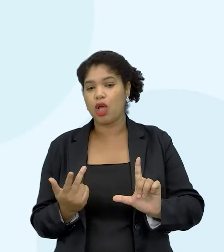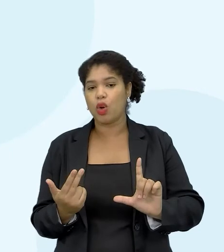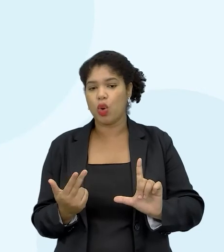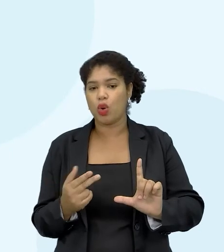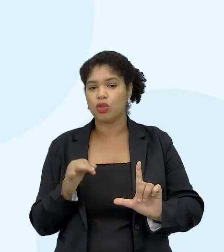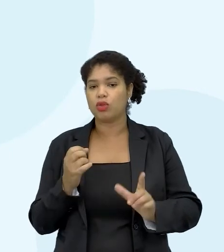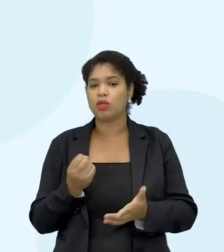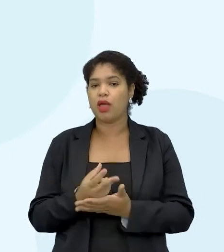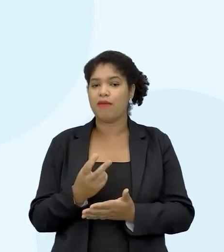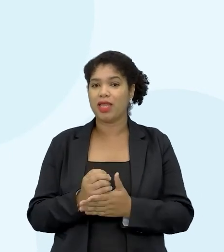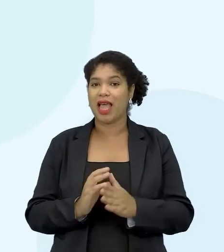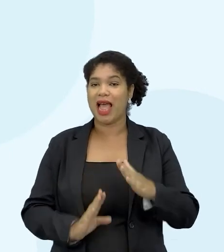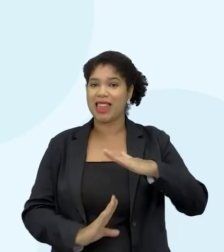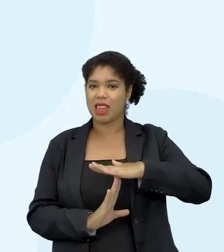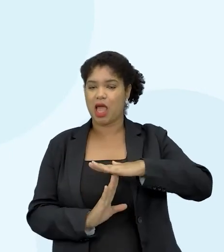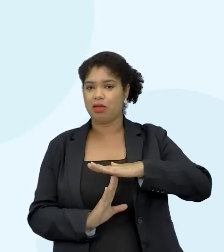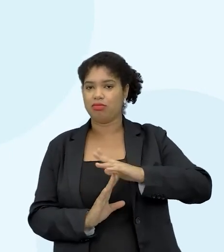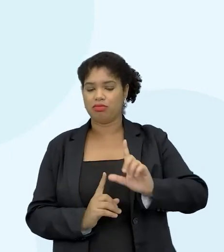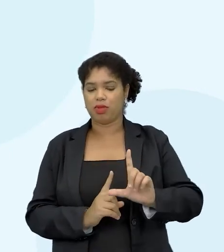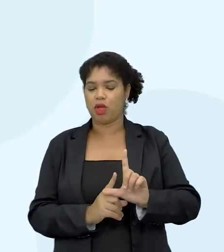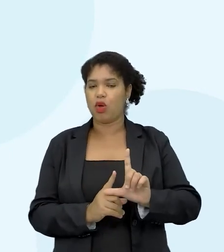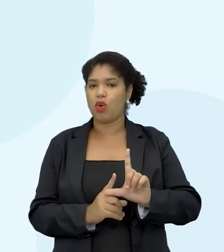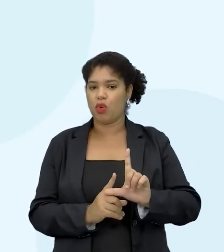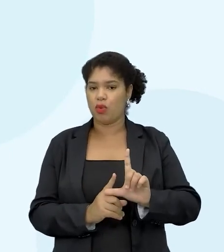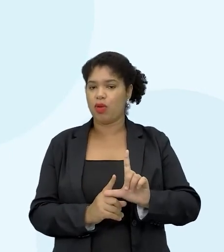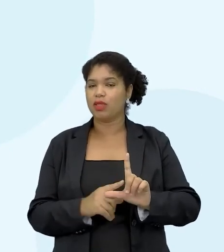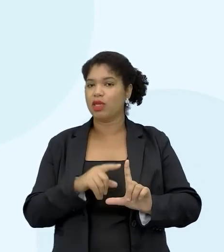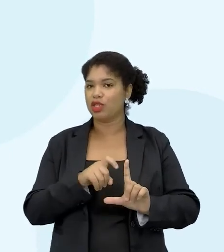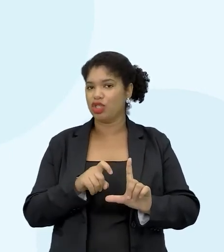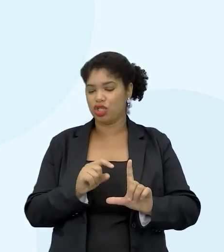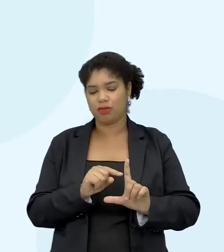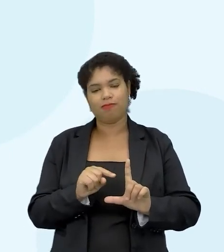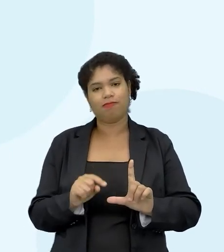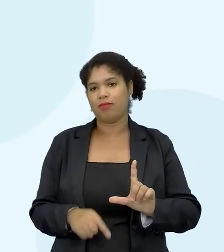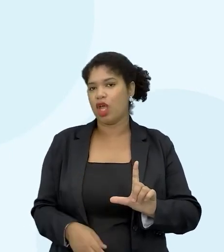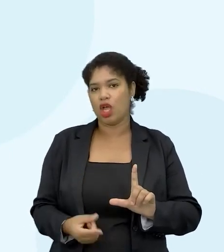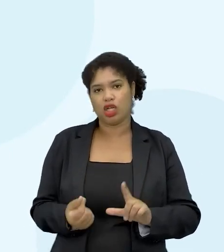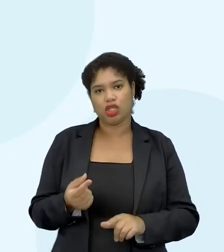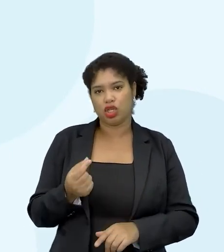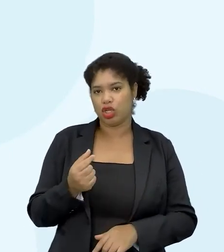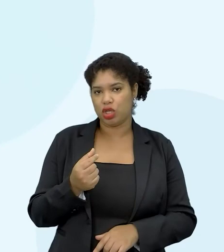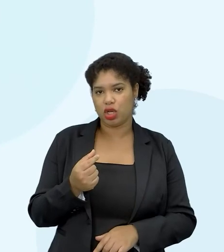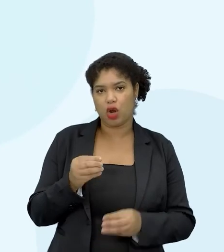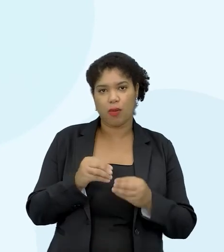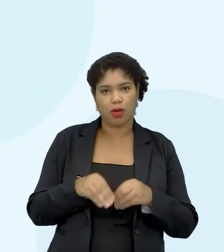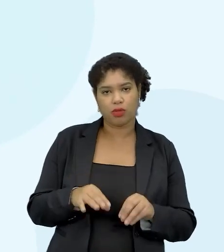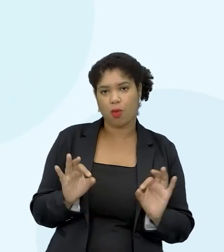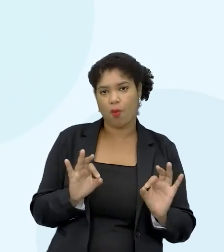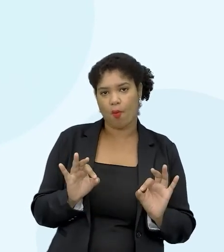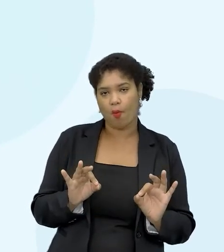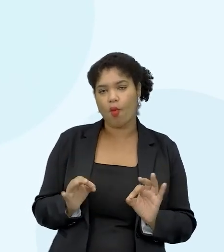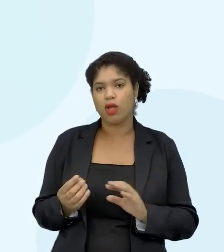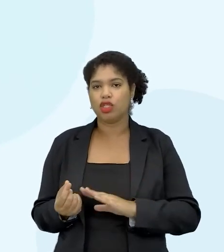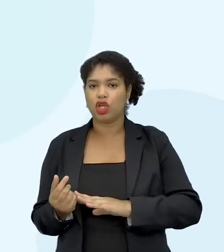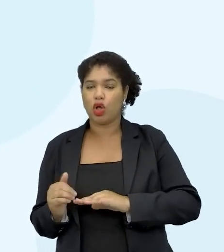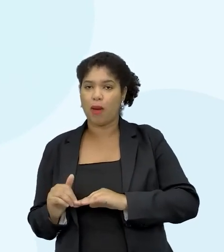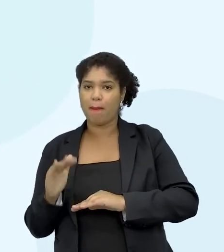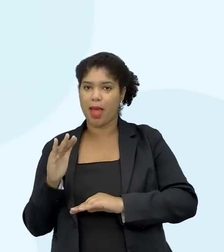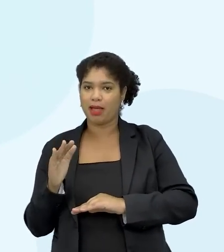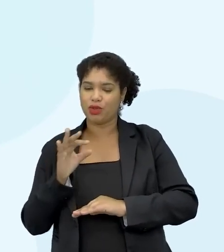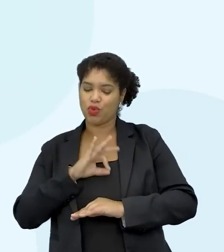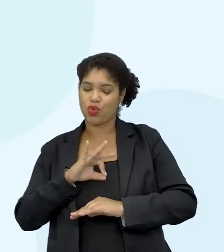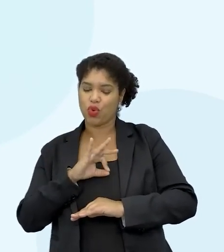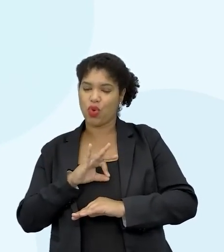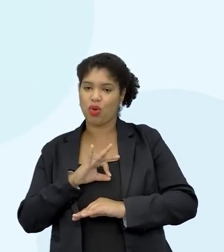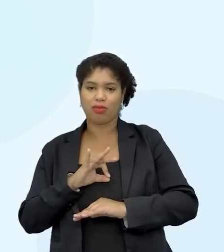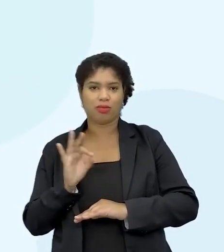você vender até esse número de camisetas aqui, x, você não vai ter nem lucro nem prejuízo, é 0 a 0, tá? Mas a partir desse